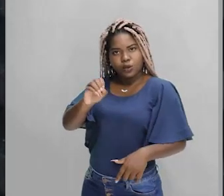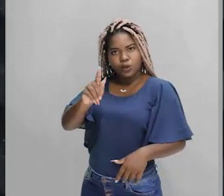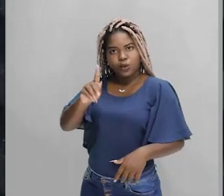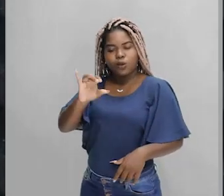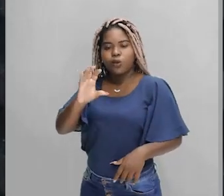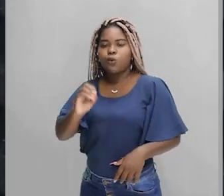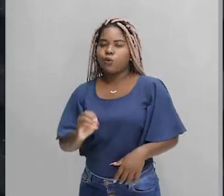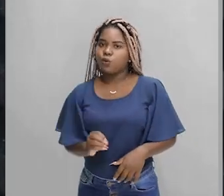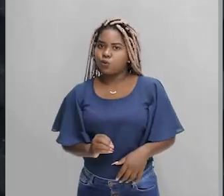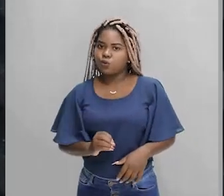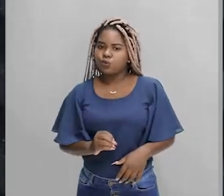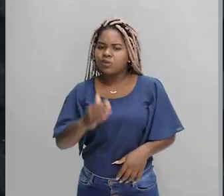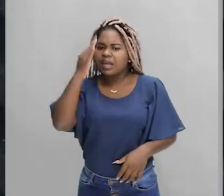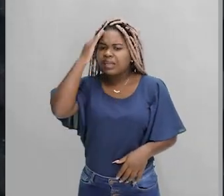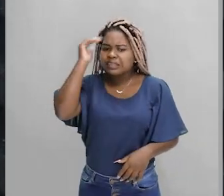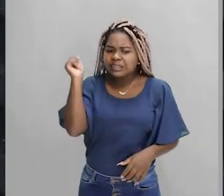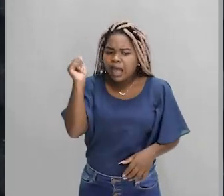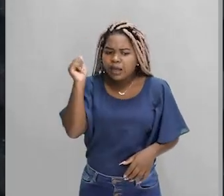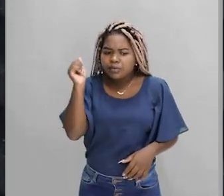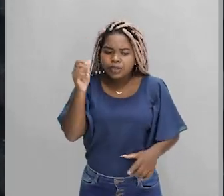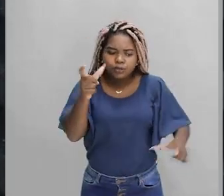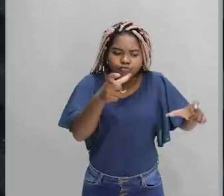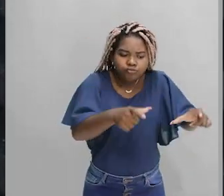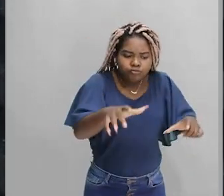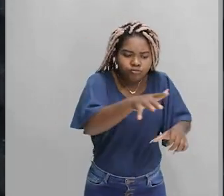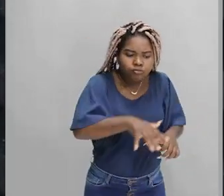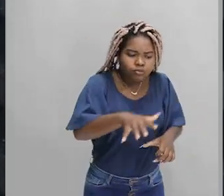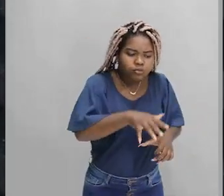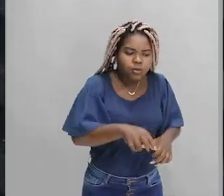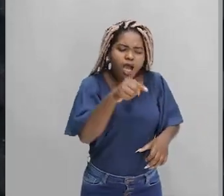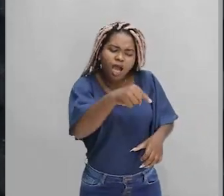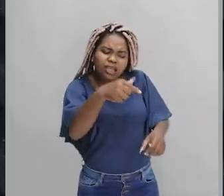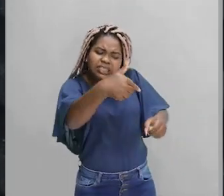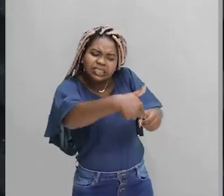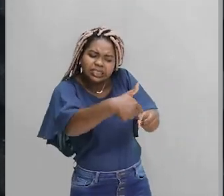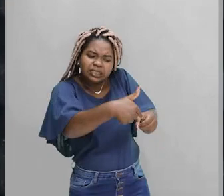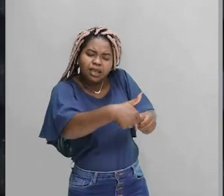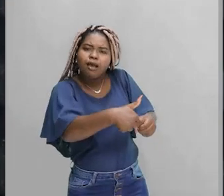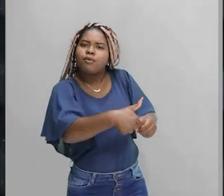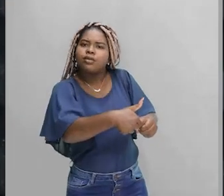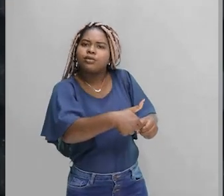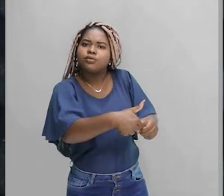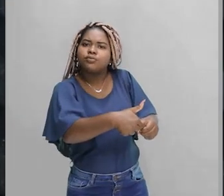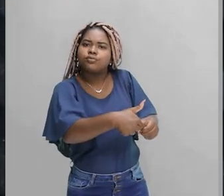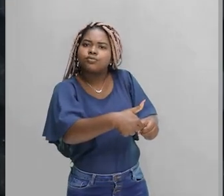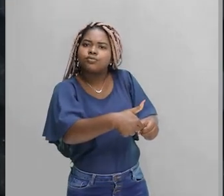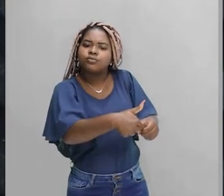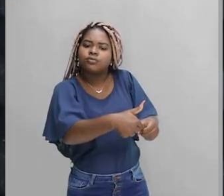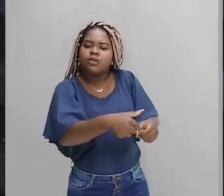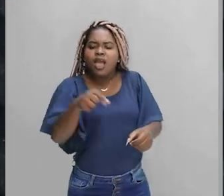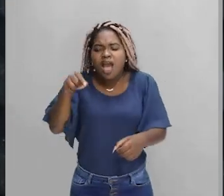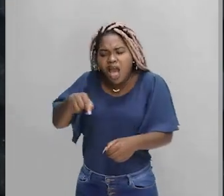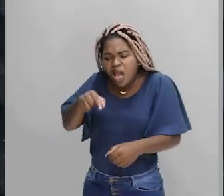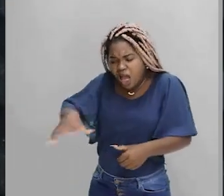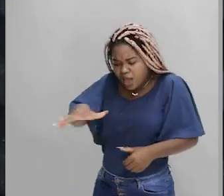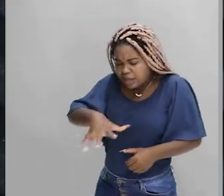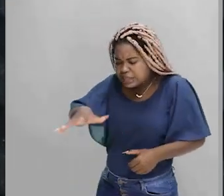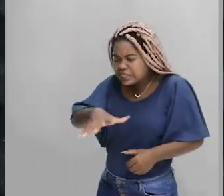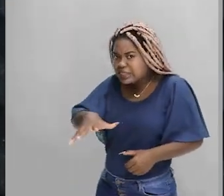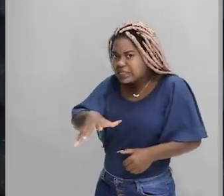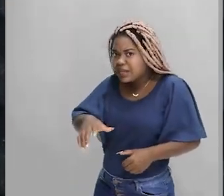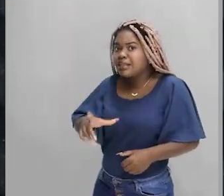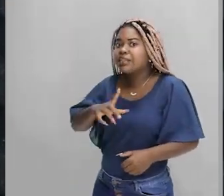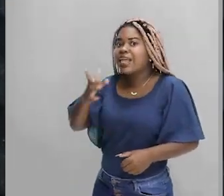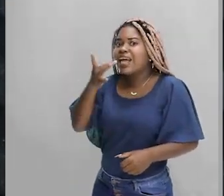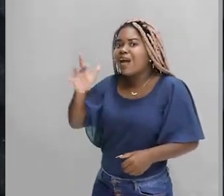por exemplo, ó, fura aqui que aqui tem petróleo. Ou, por exemplo, fura bem aqui que aqui tu vai tirar ouro, vai tirar prata. Será que é